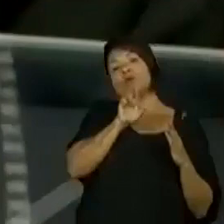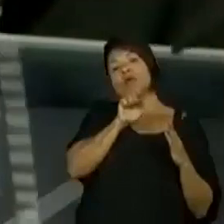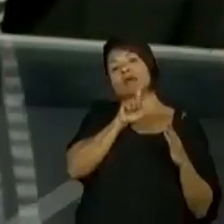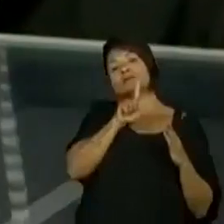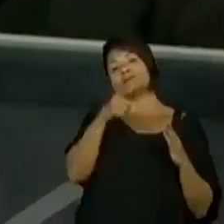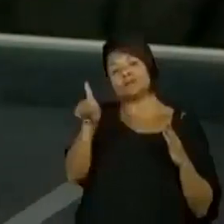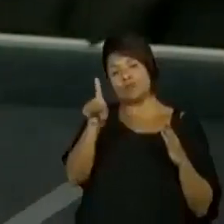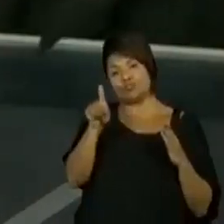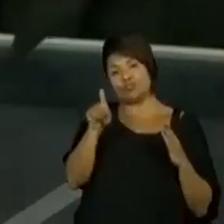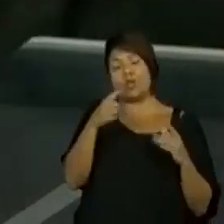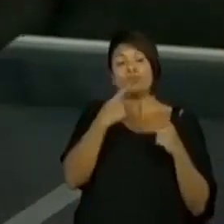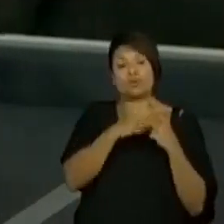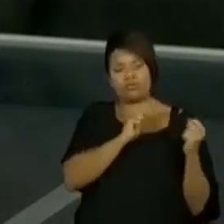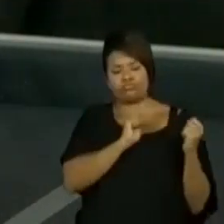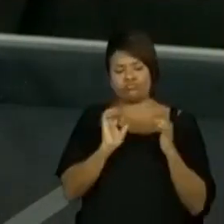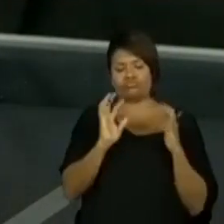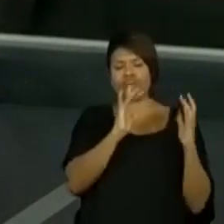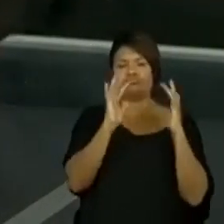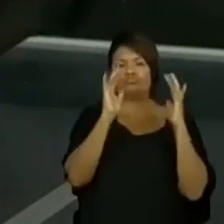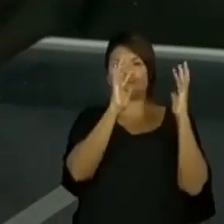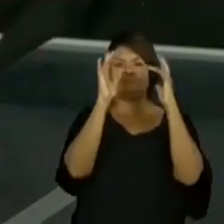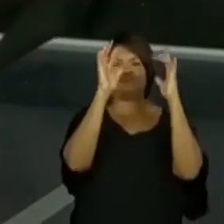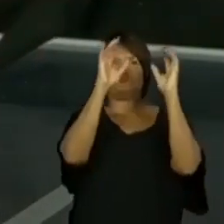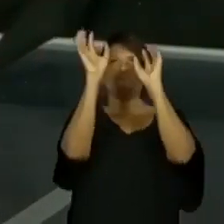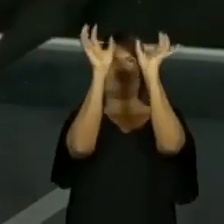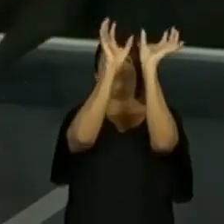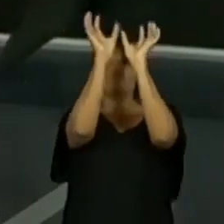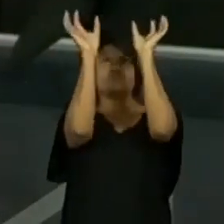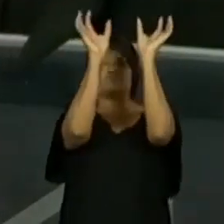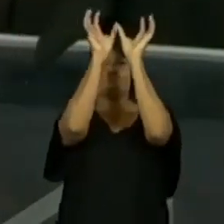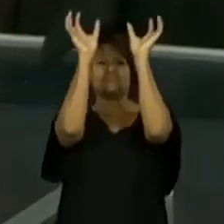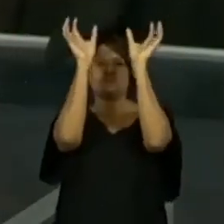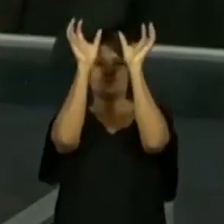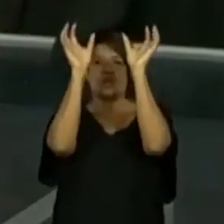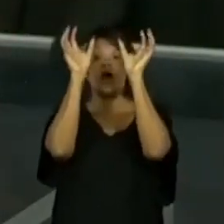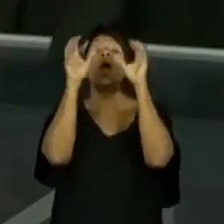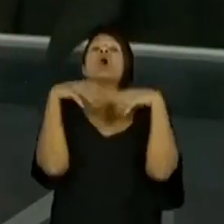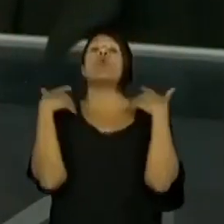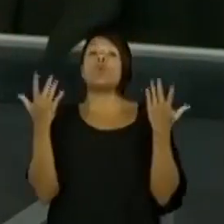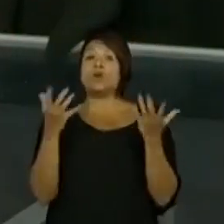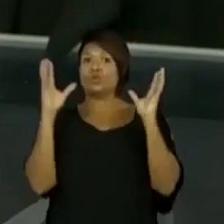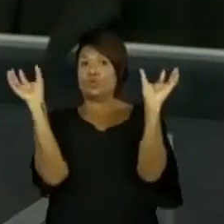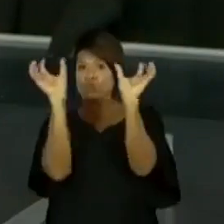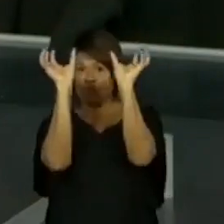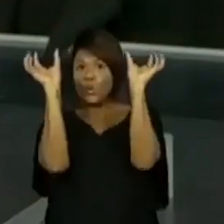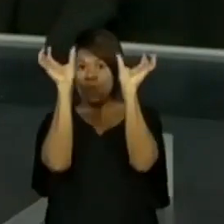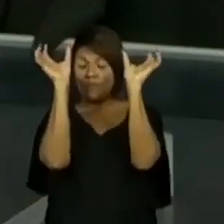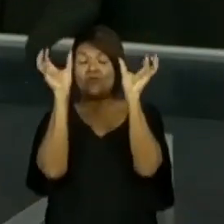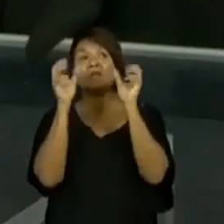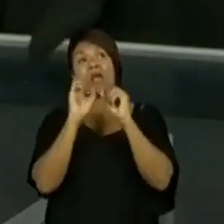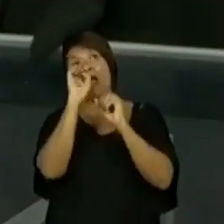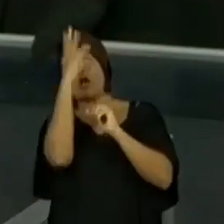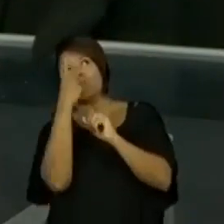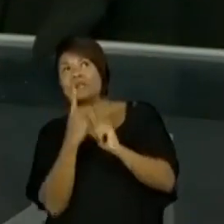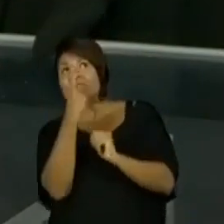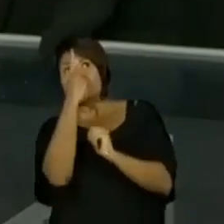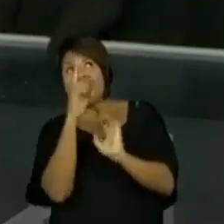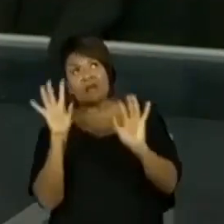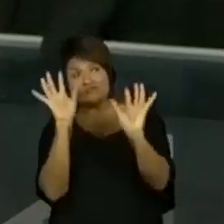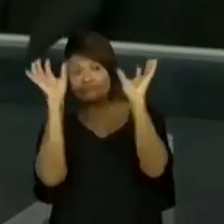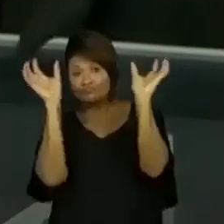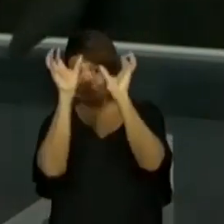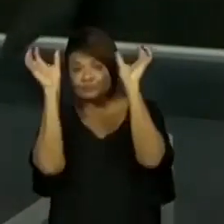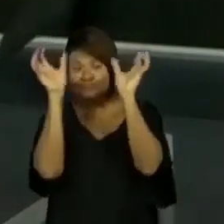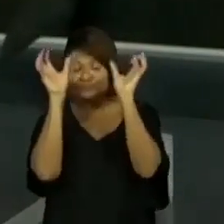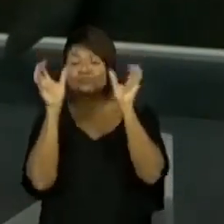se concentrar nas nuvens. Só que quando acontece isso, lá nas nuvens, ele